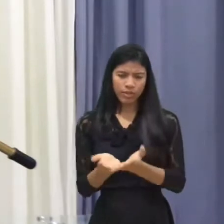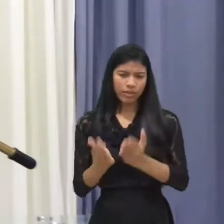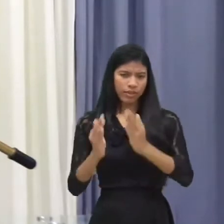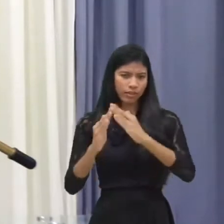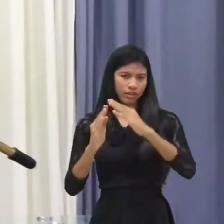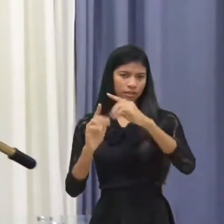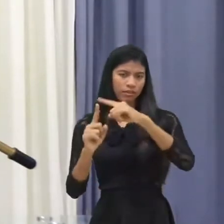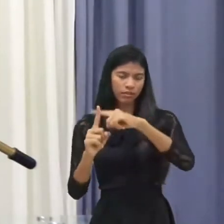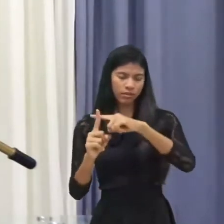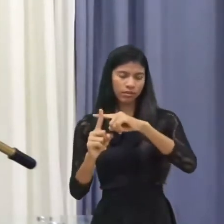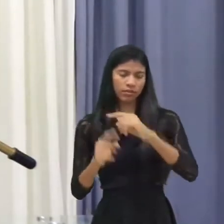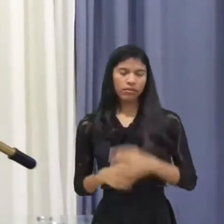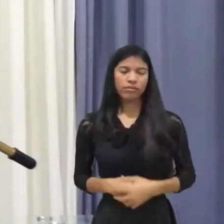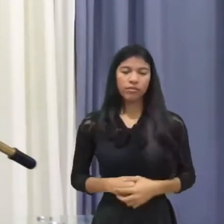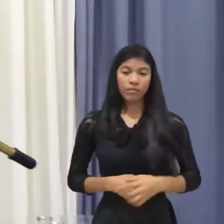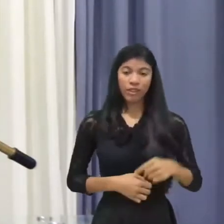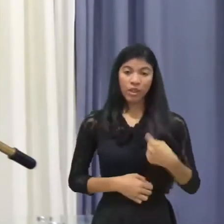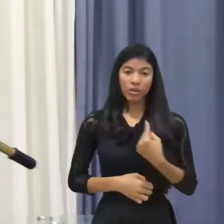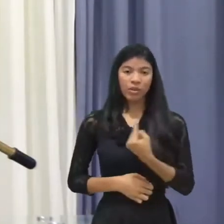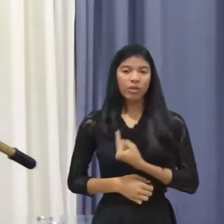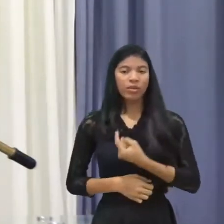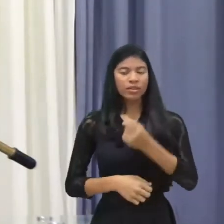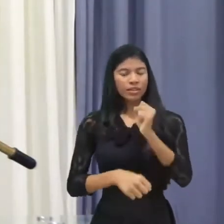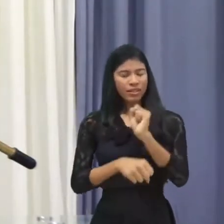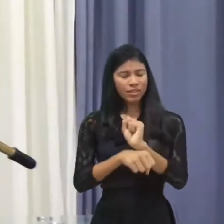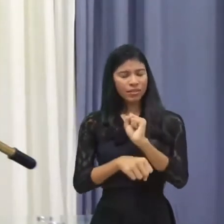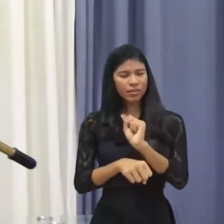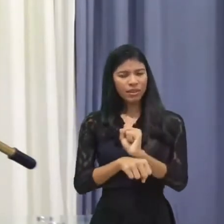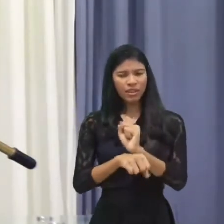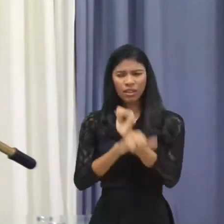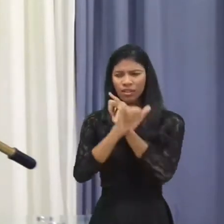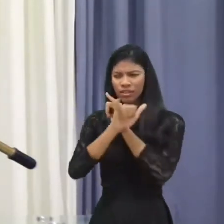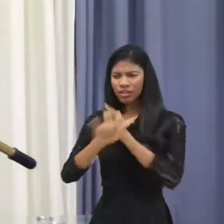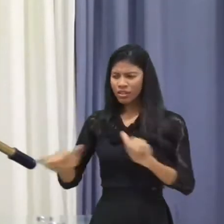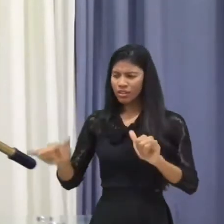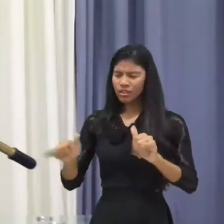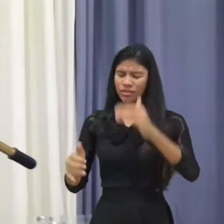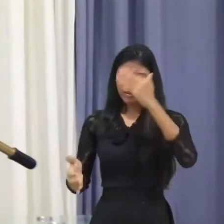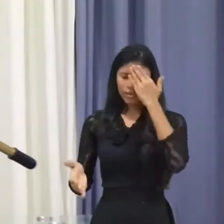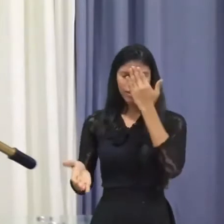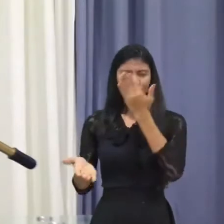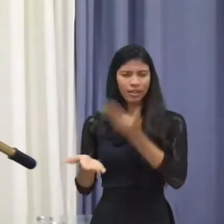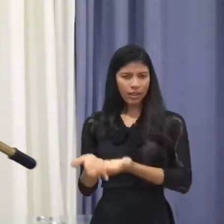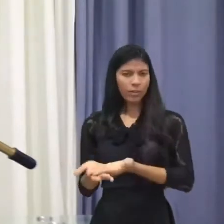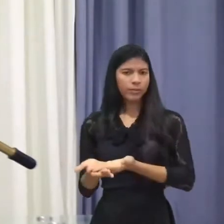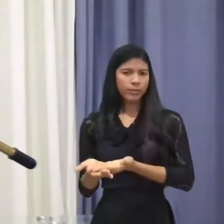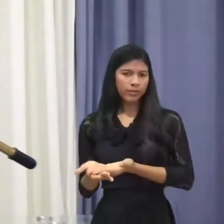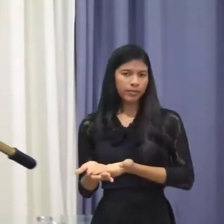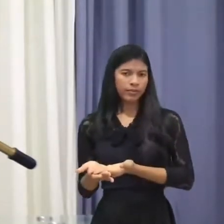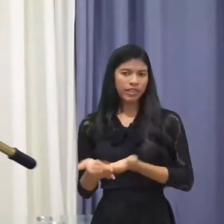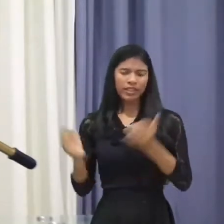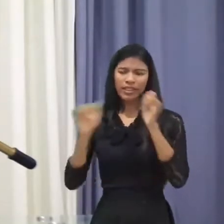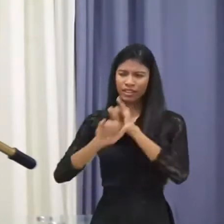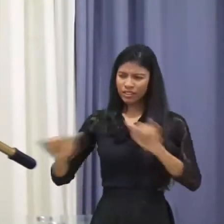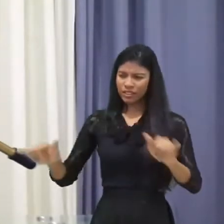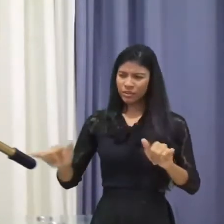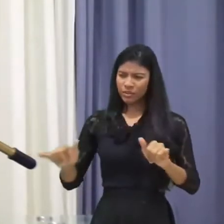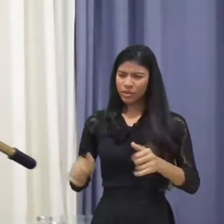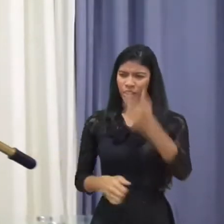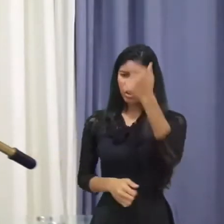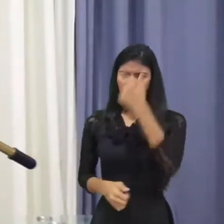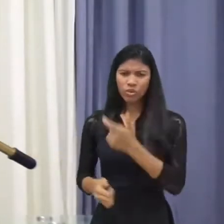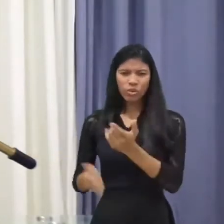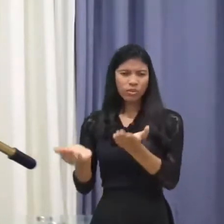arrebatamento, que esperamos, que declaramos crer, que declaramos que somos igreja